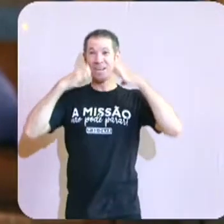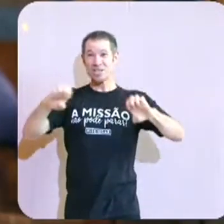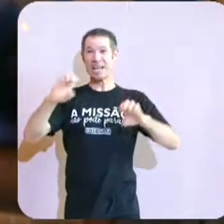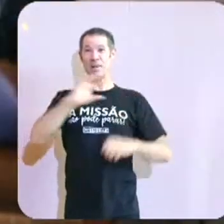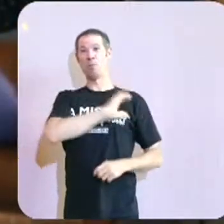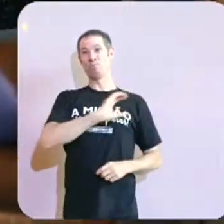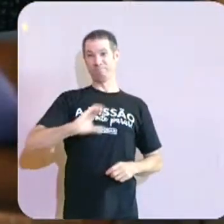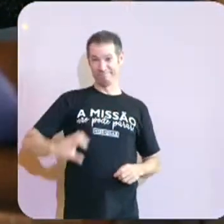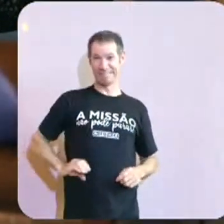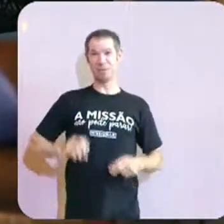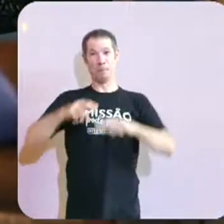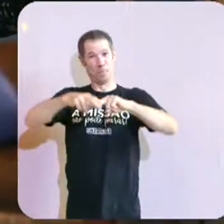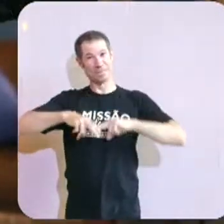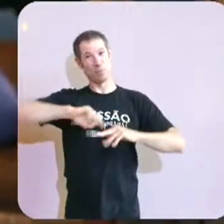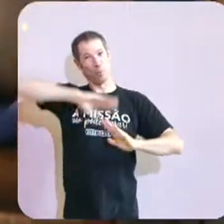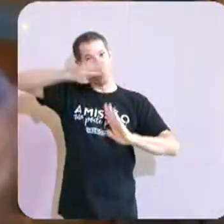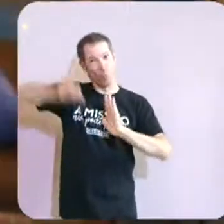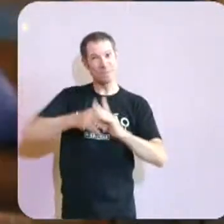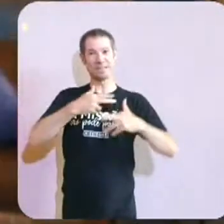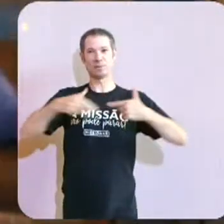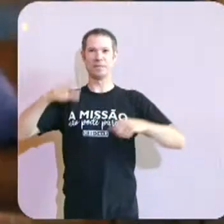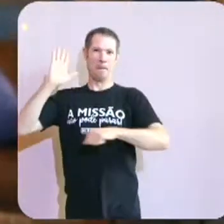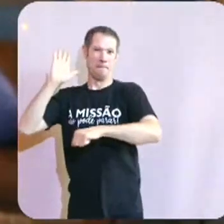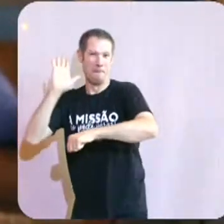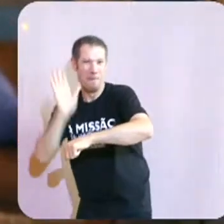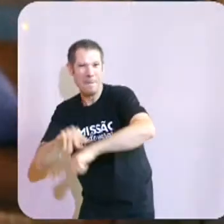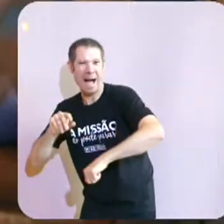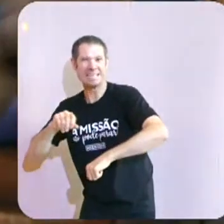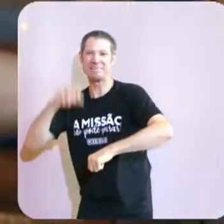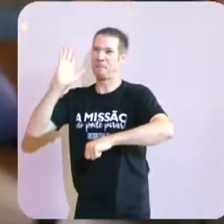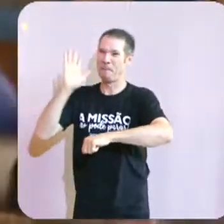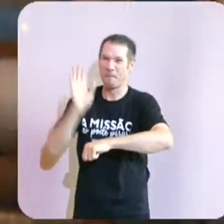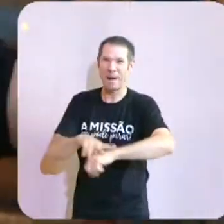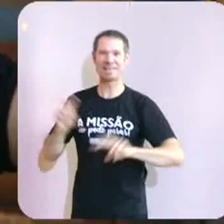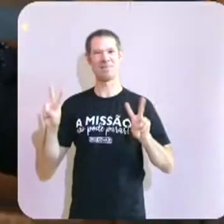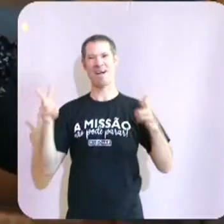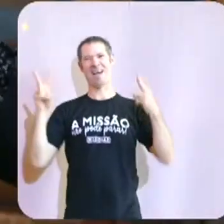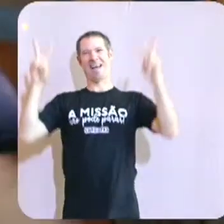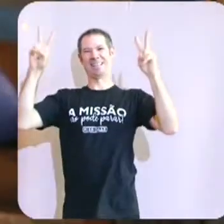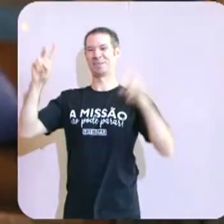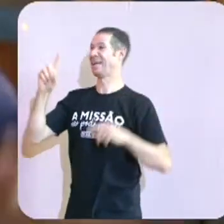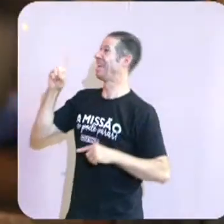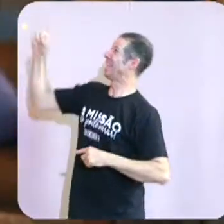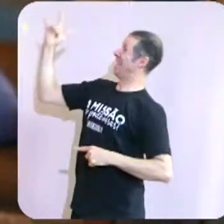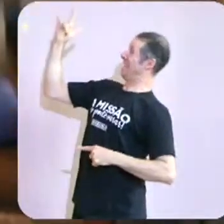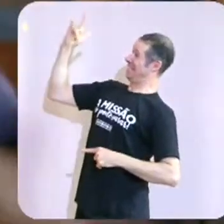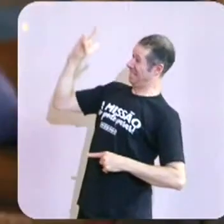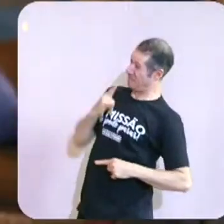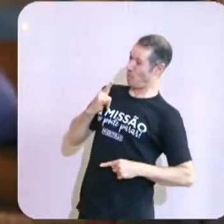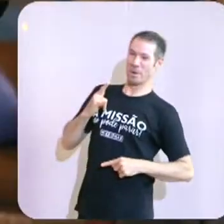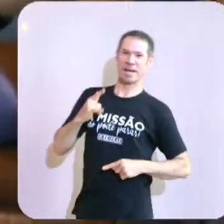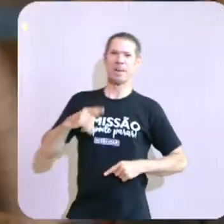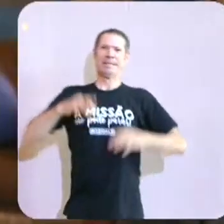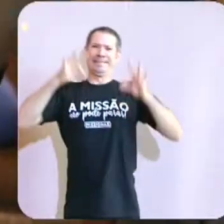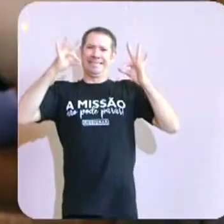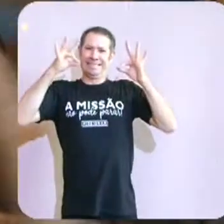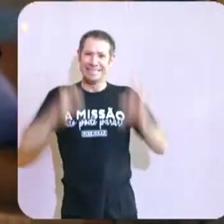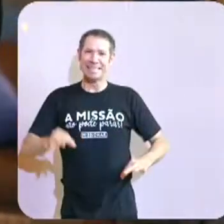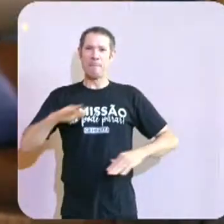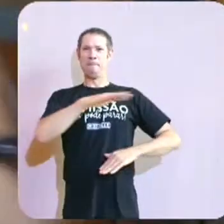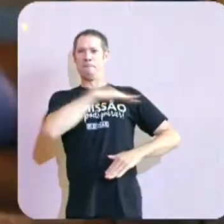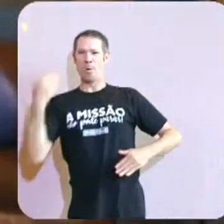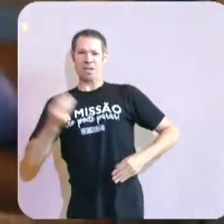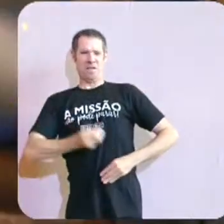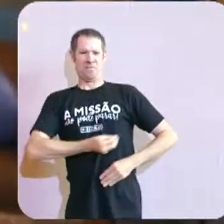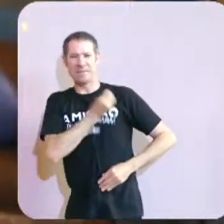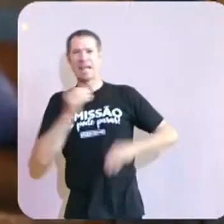ali. Por isso, em todas as coisas, somos mais que vencedores, por meio daquele que nos amou. Pois estou convencido de que nem morte, nem